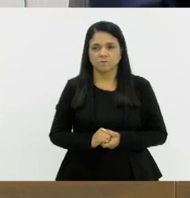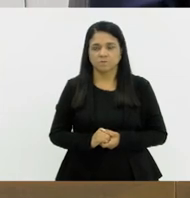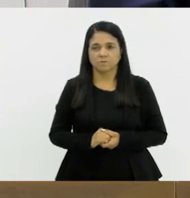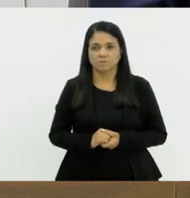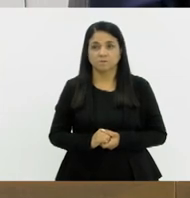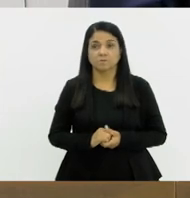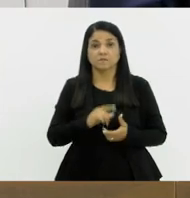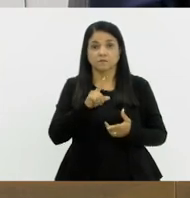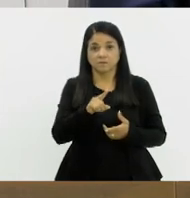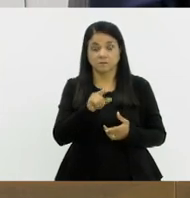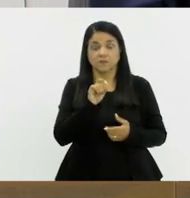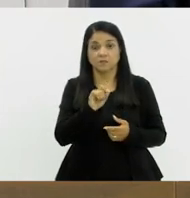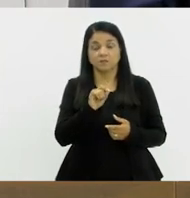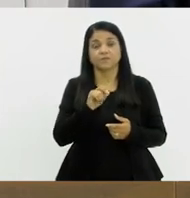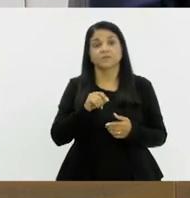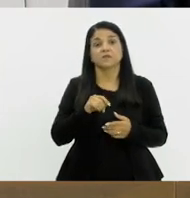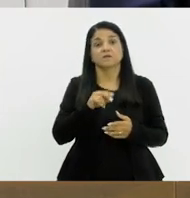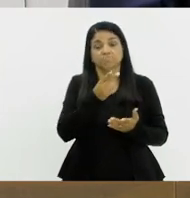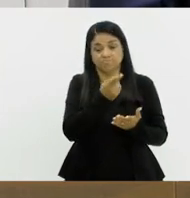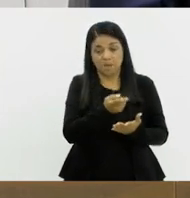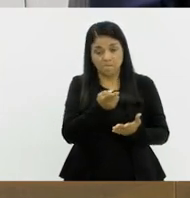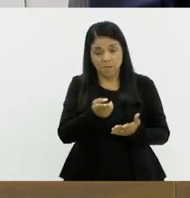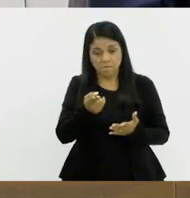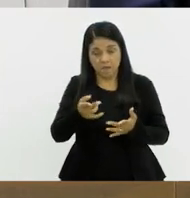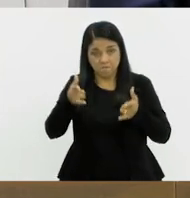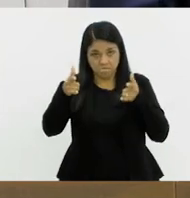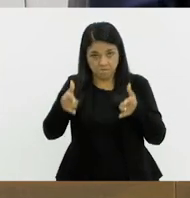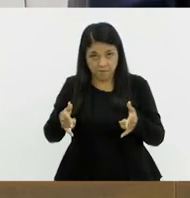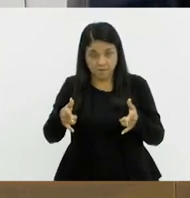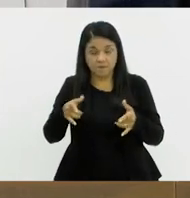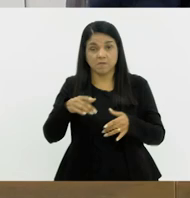casos de estabilidade clínica que não possa ser